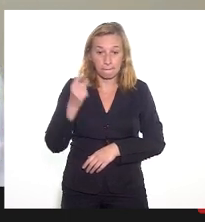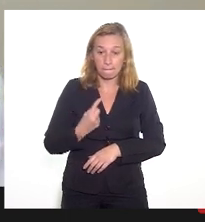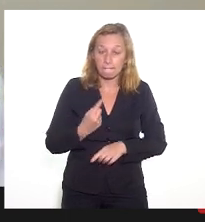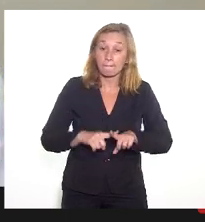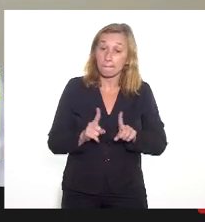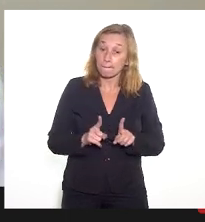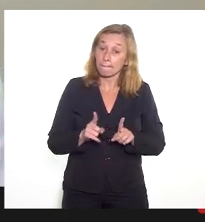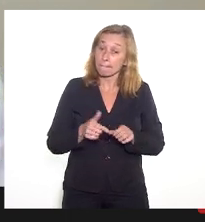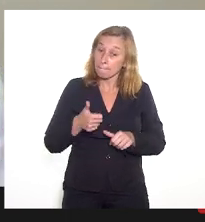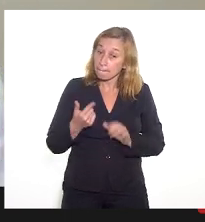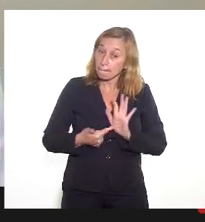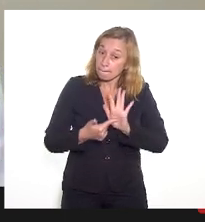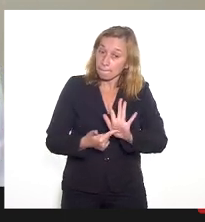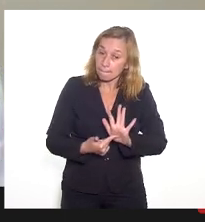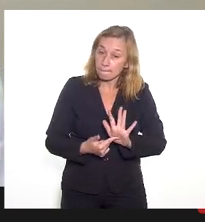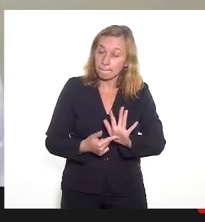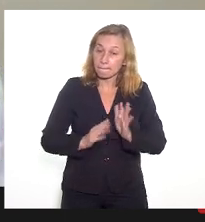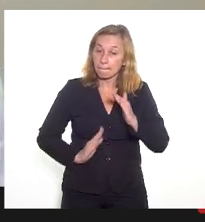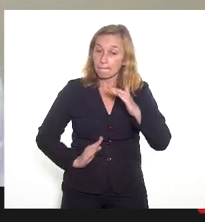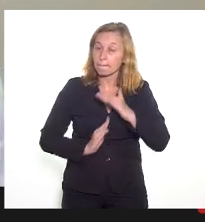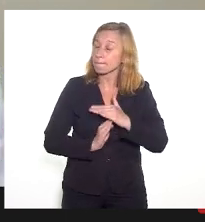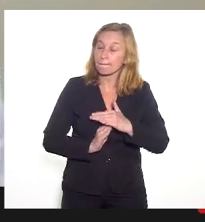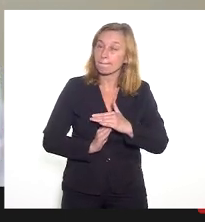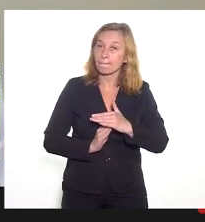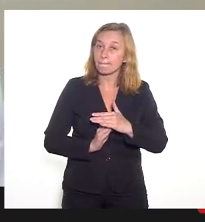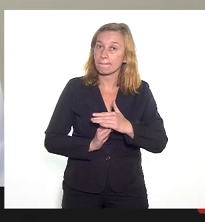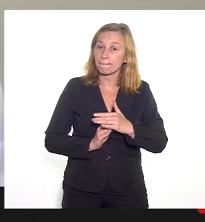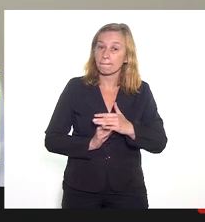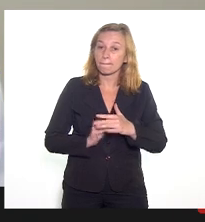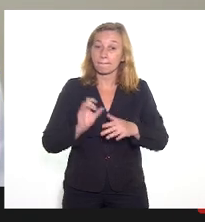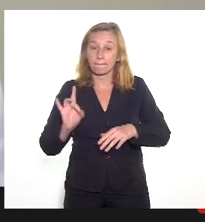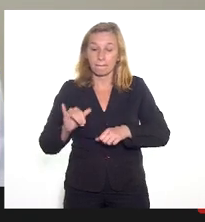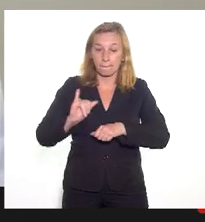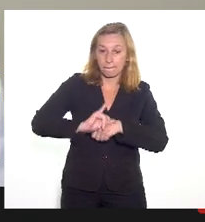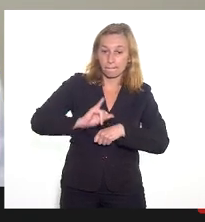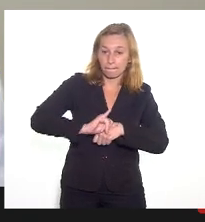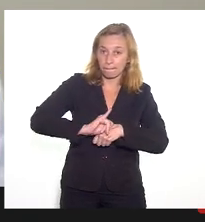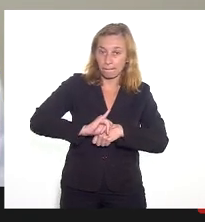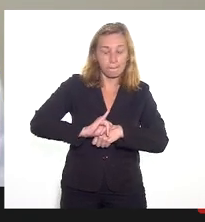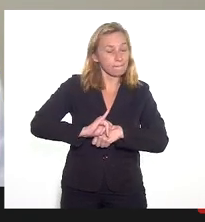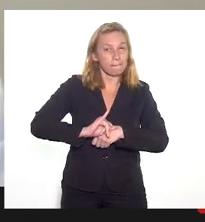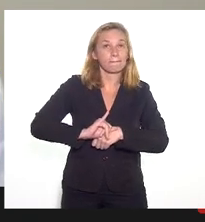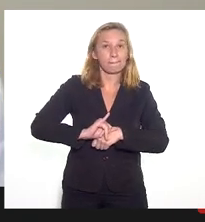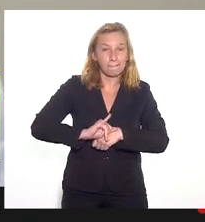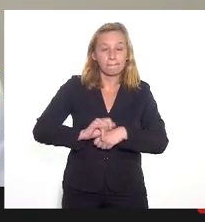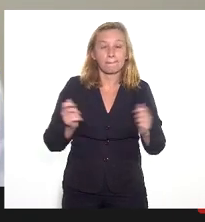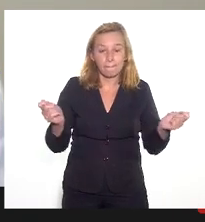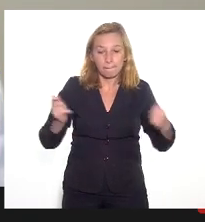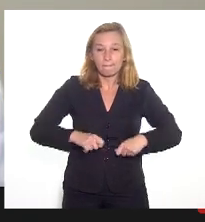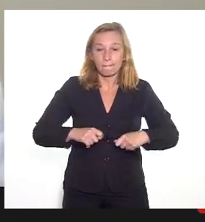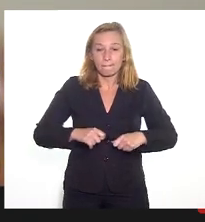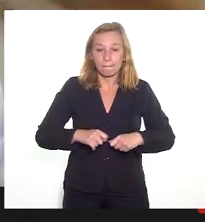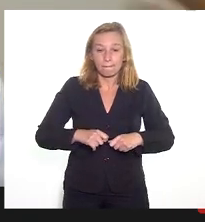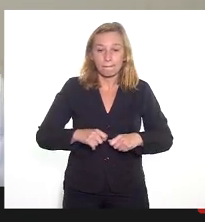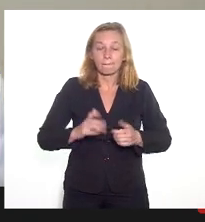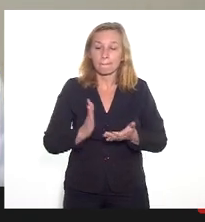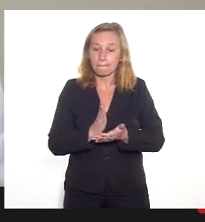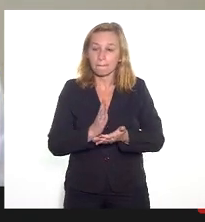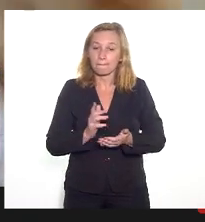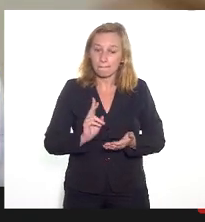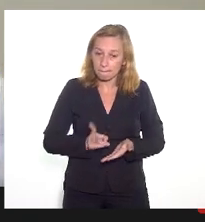que essa frente parlamentar não se limite à região metropolitana do Rio de Janeiro, né? A frente parlamentar precisa ter capacidade de alguma